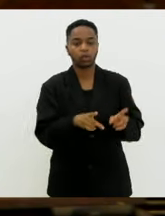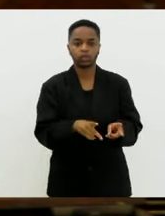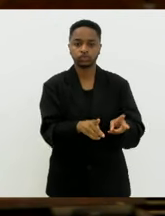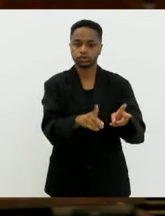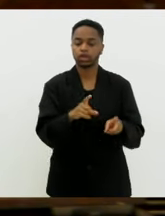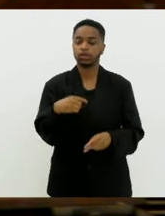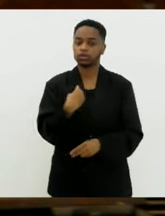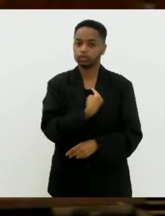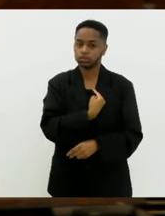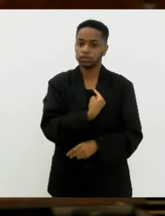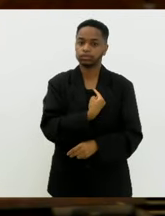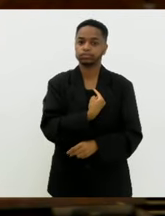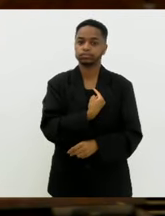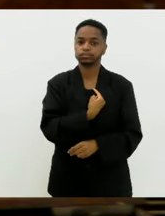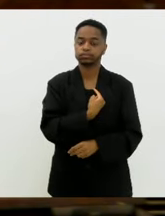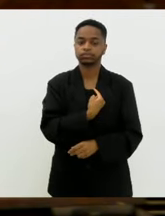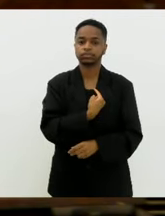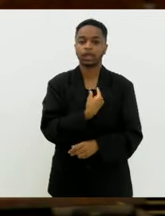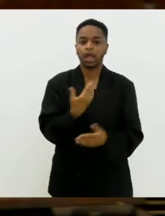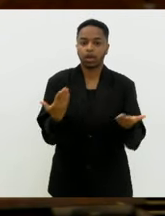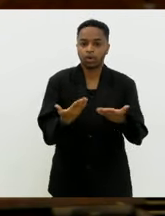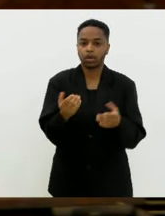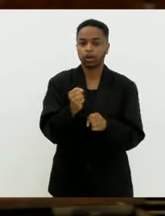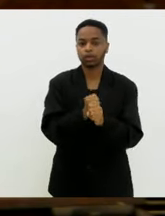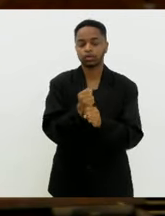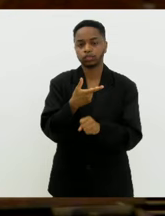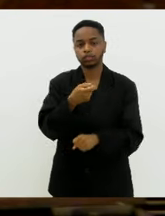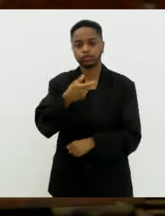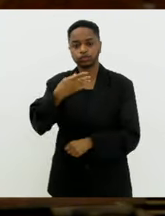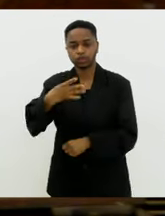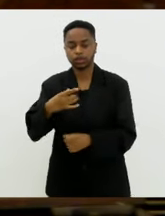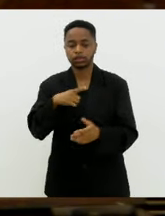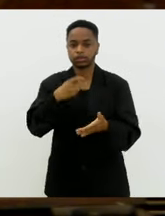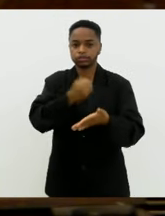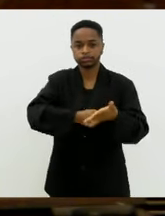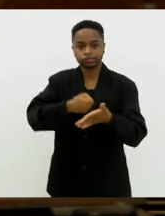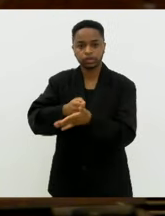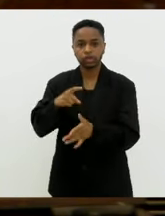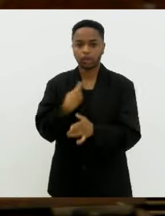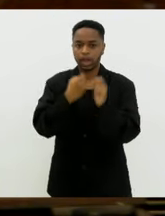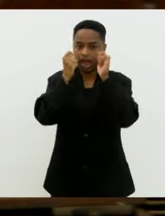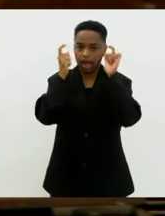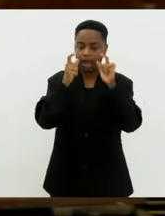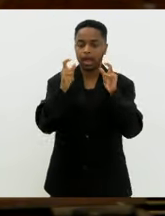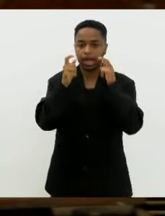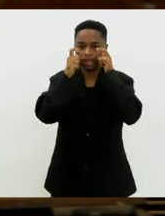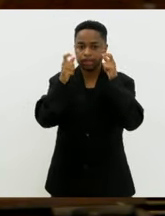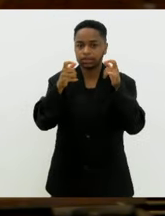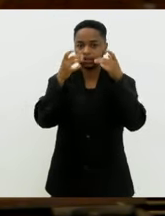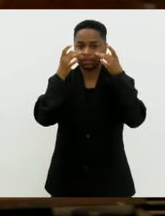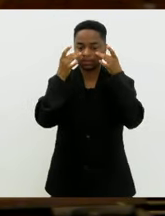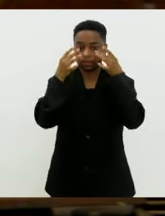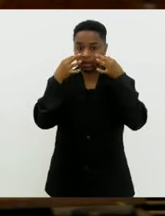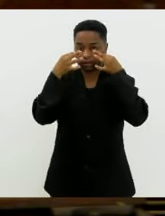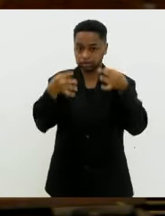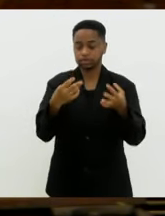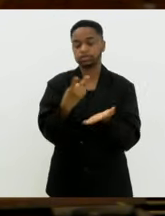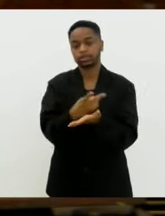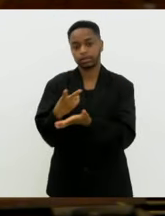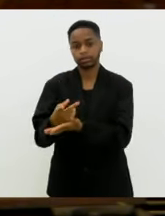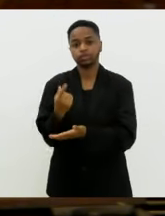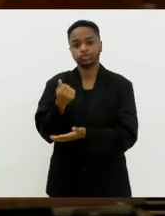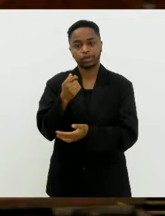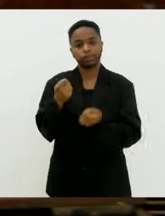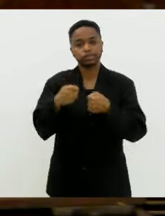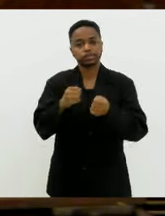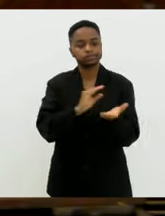nosso mandato mais um ano de muita luta, de muito olho vivo, para que o dinheiro do Estado do Rio de Janeiro atenda a